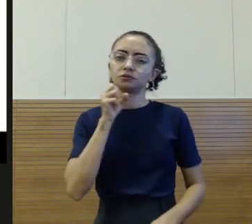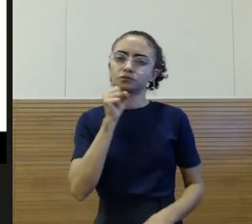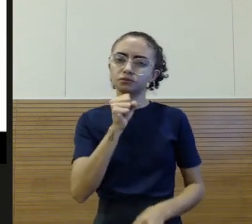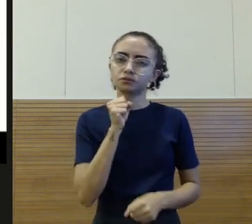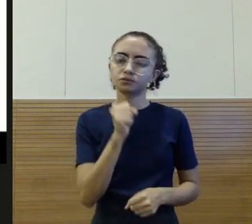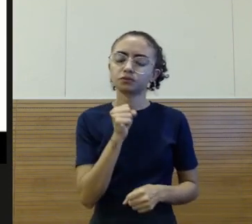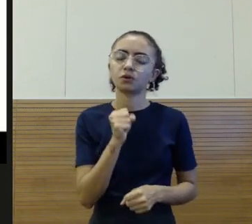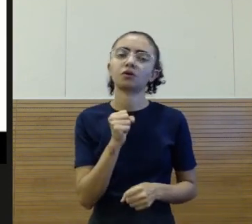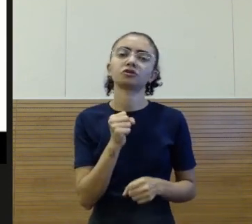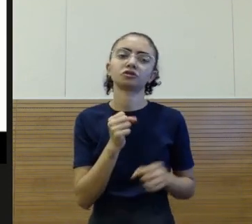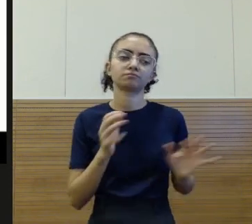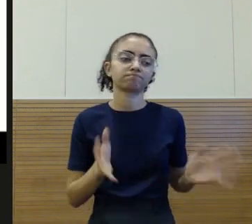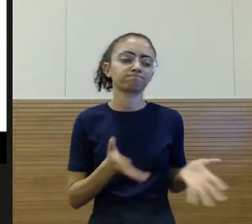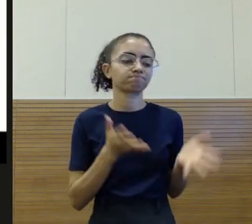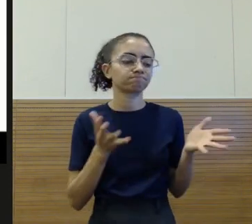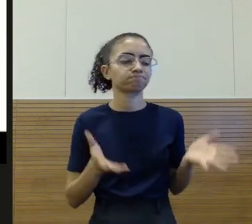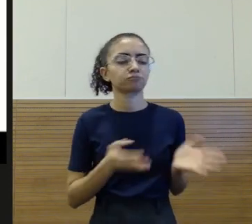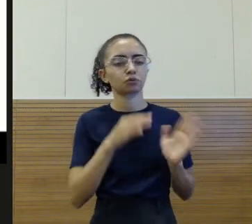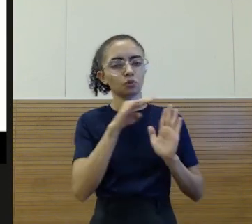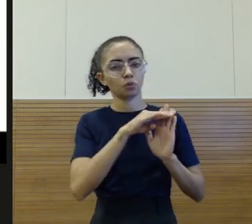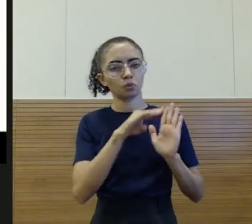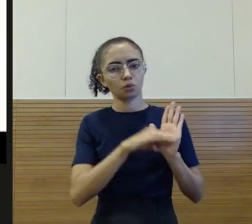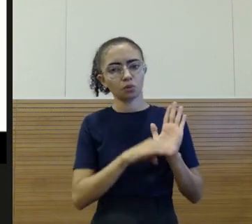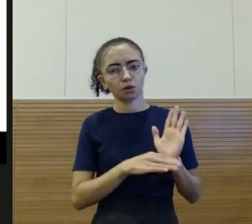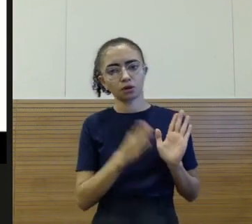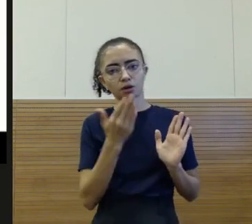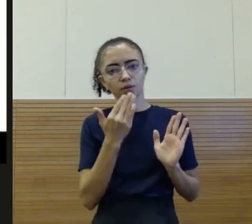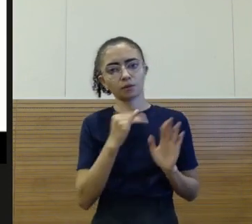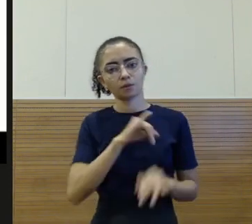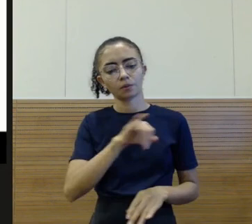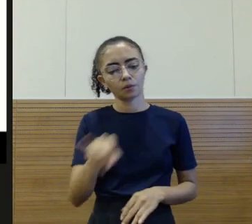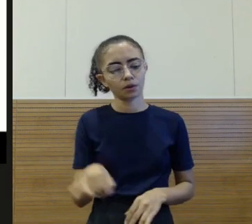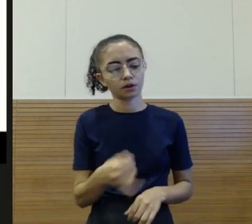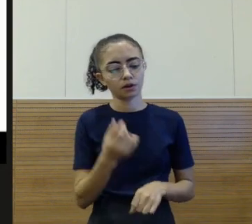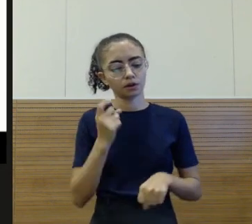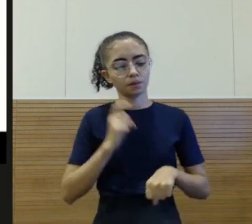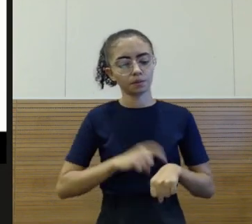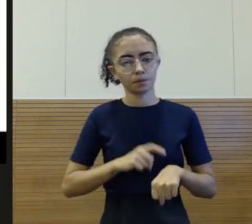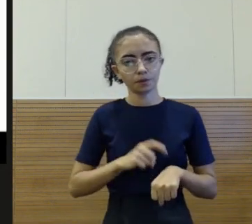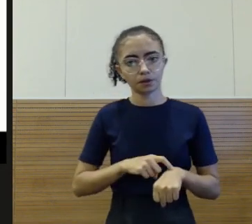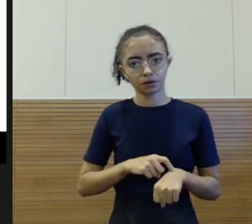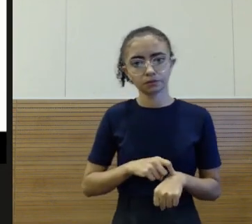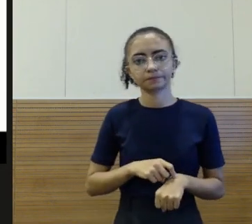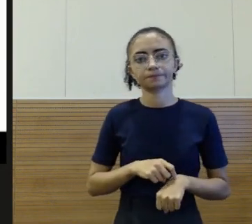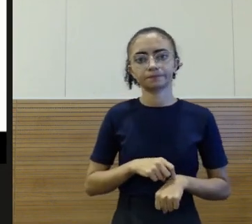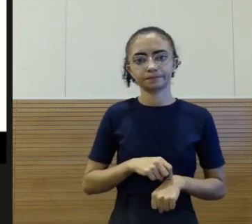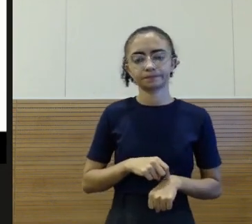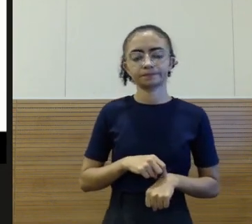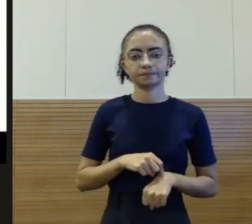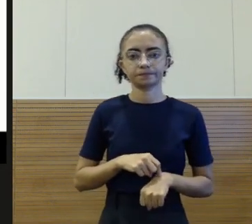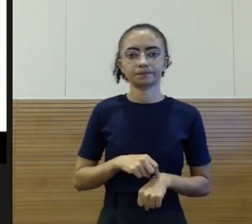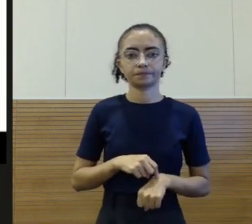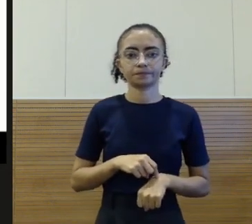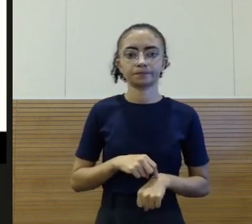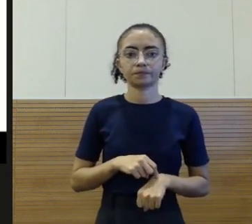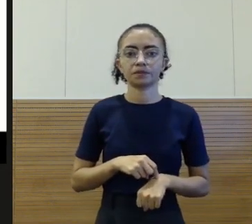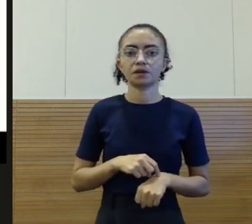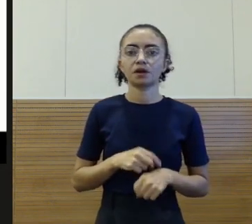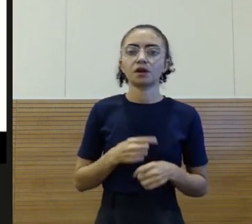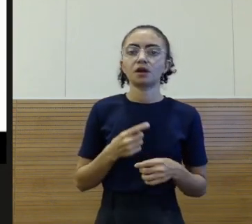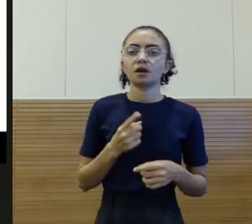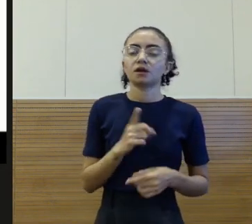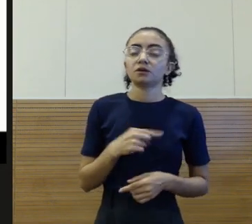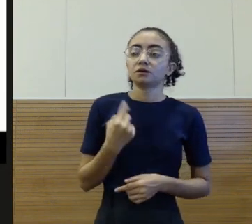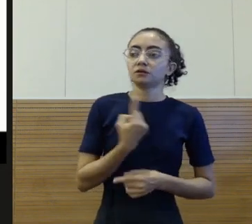para os guias alimentares. E, uma vez mais, eu gostaria de aproveitar esse momento e ver como